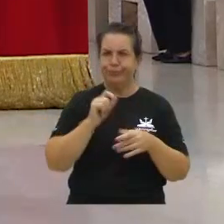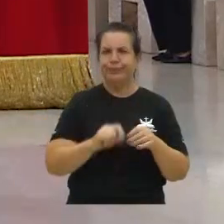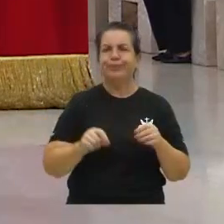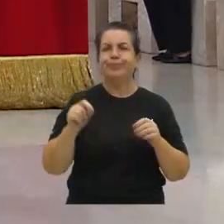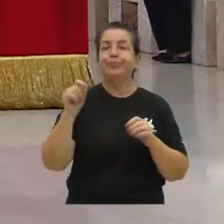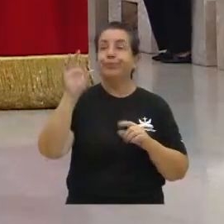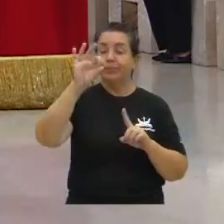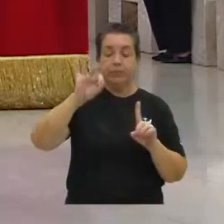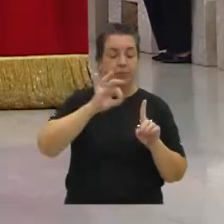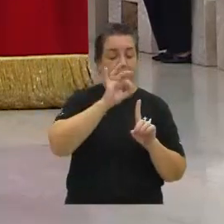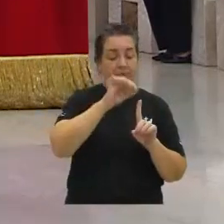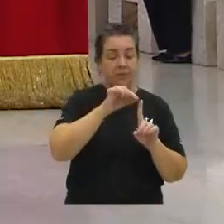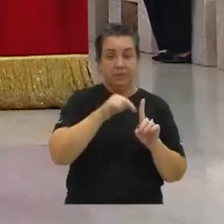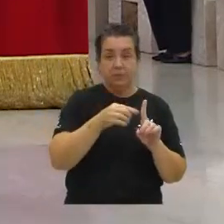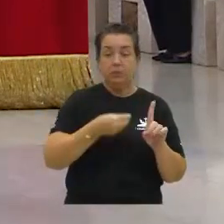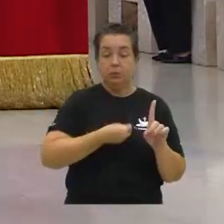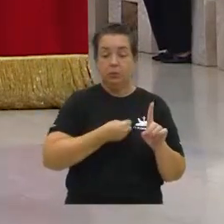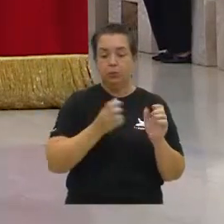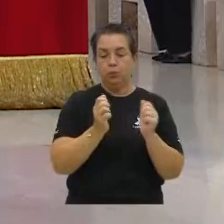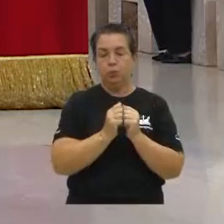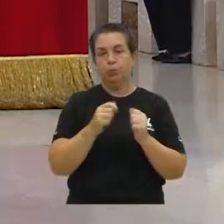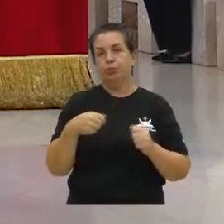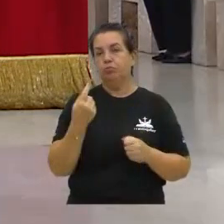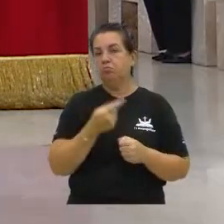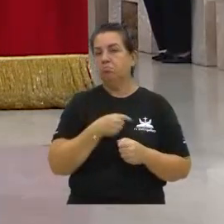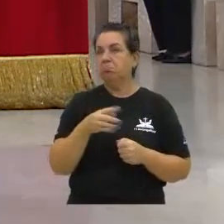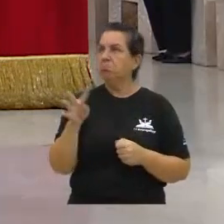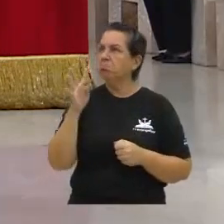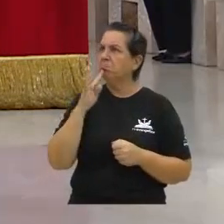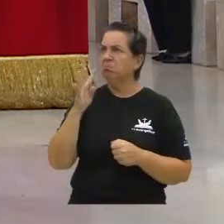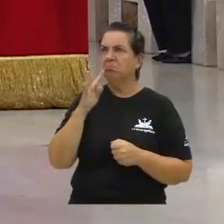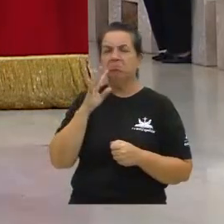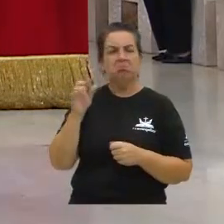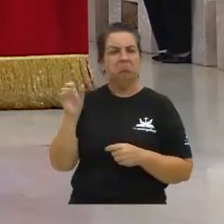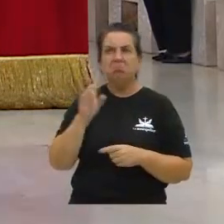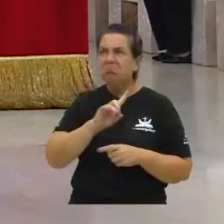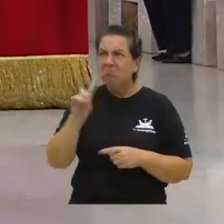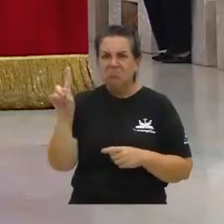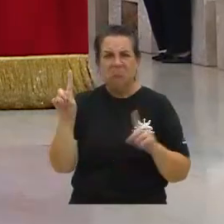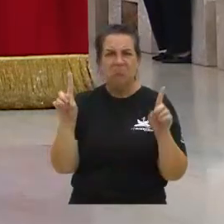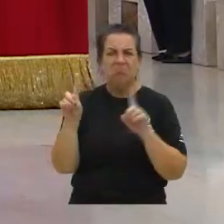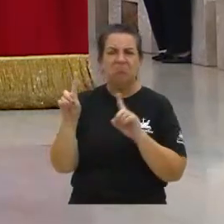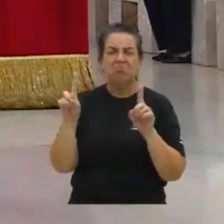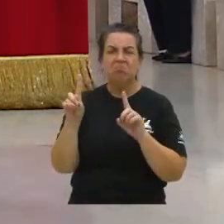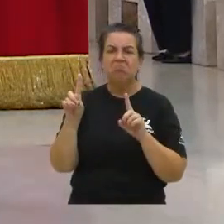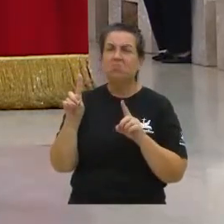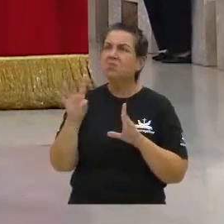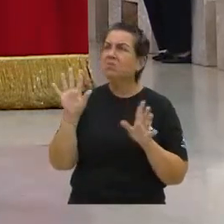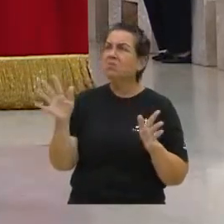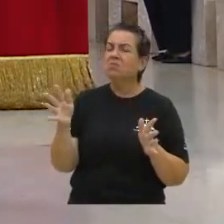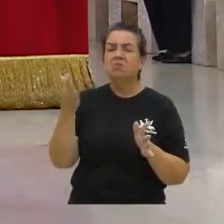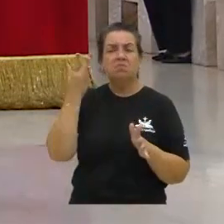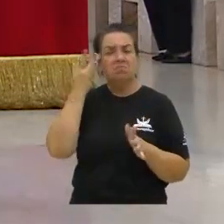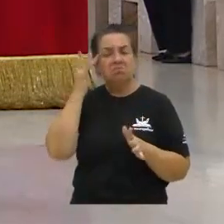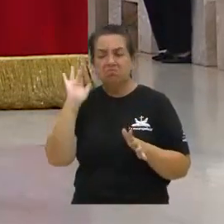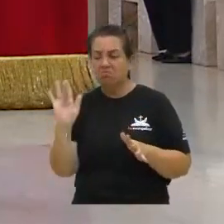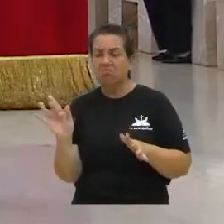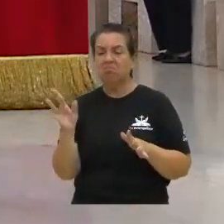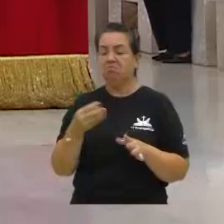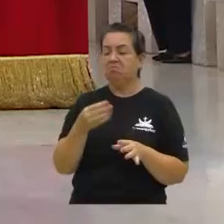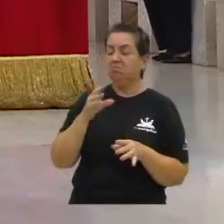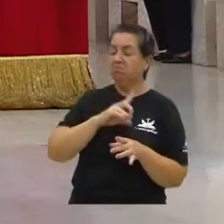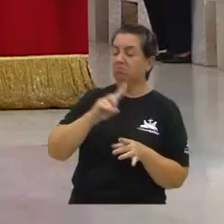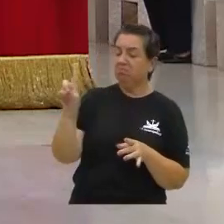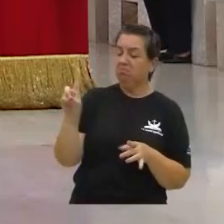nós. Alguém que não conhecia Deus, alguém que não ouvia falar de Deus,